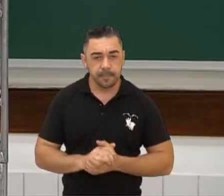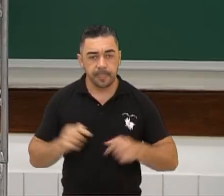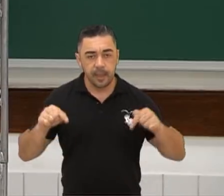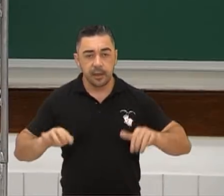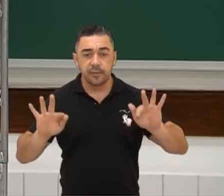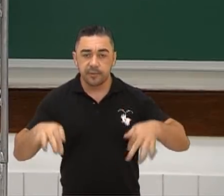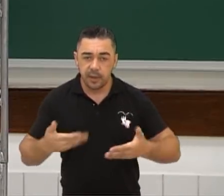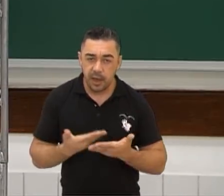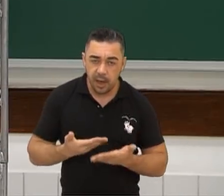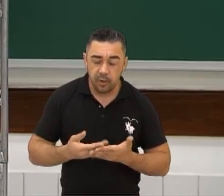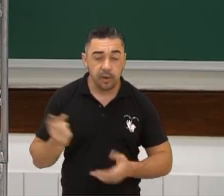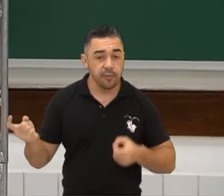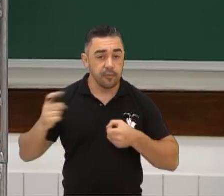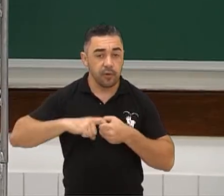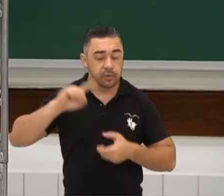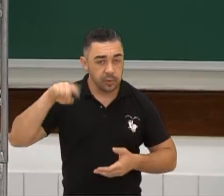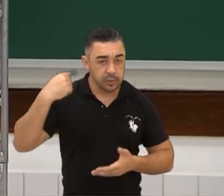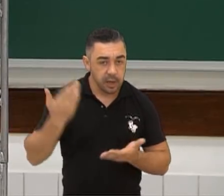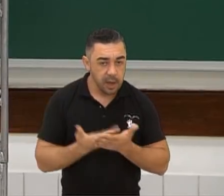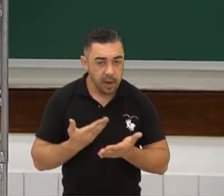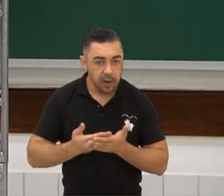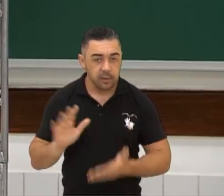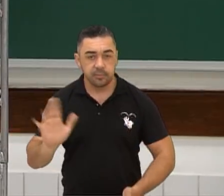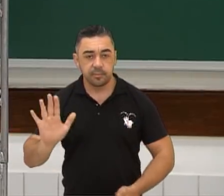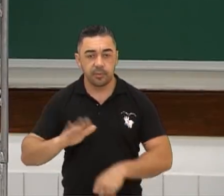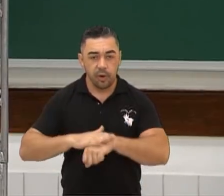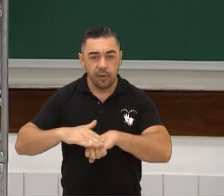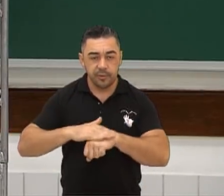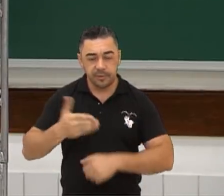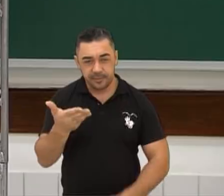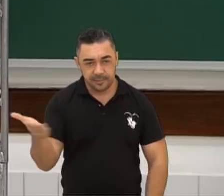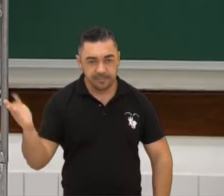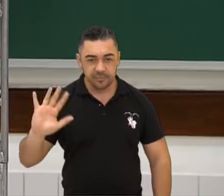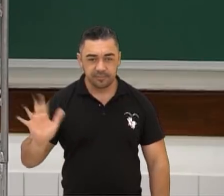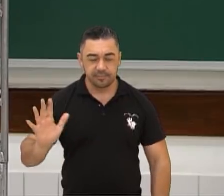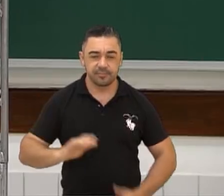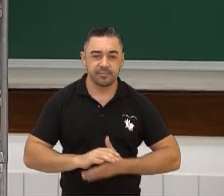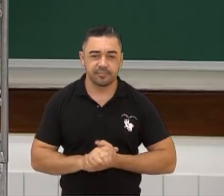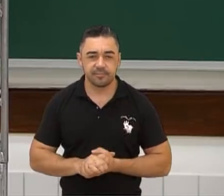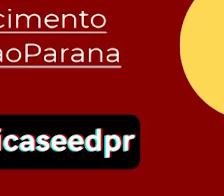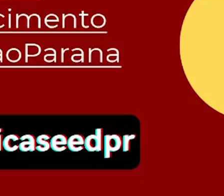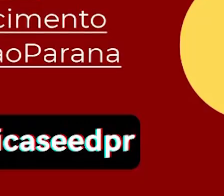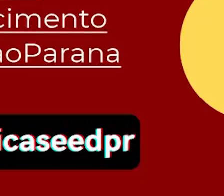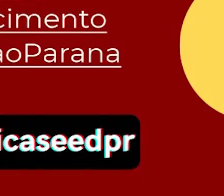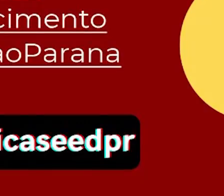Eu vou ficando por aqui, a gente volta na próxima aula para conversar. Tchau, povo!